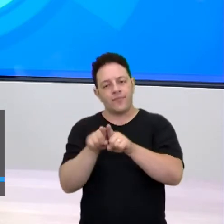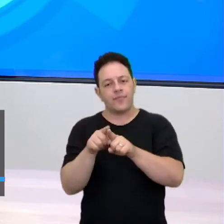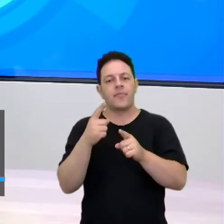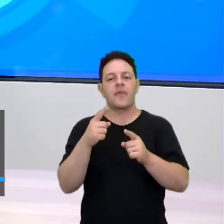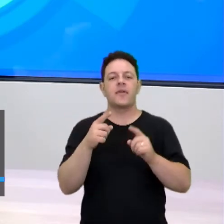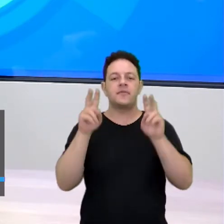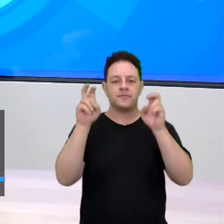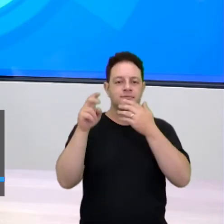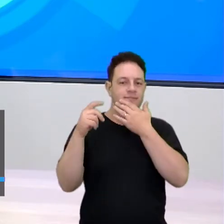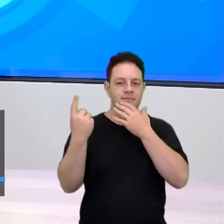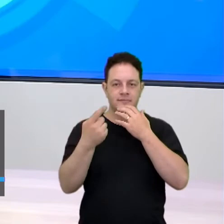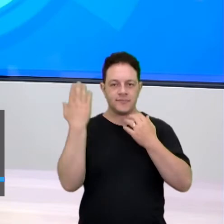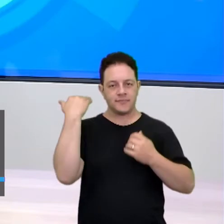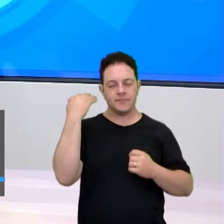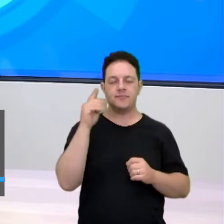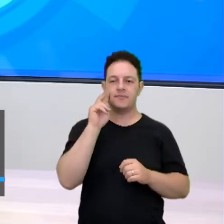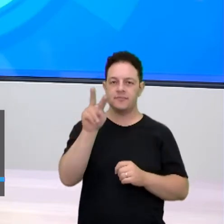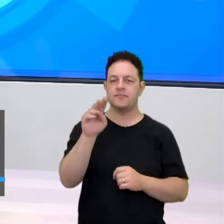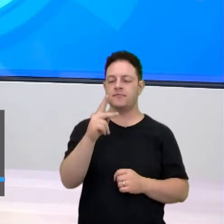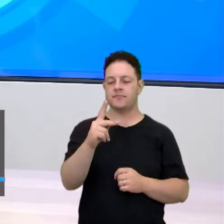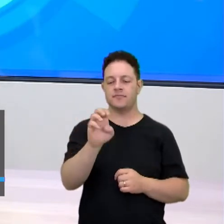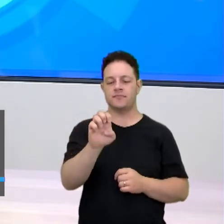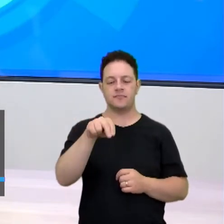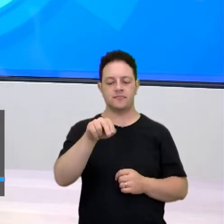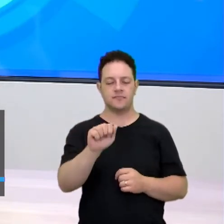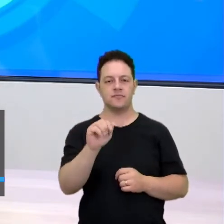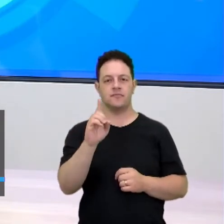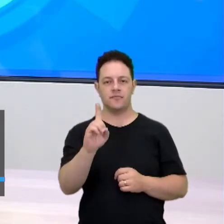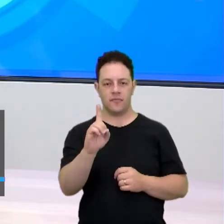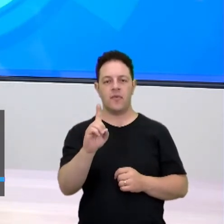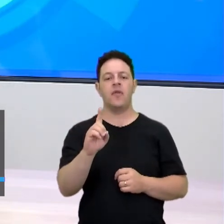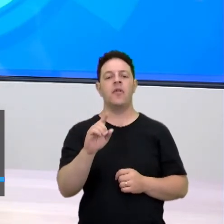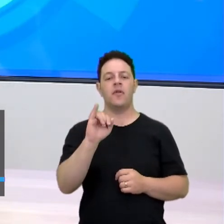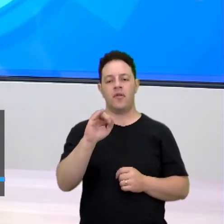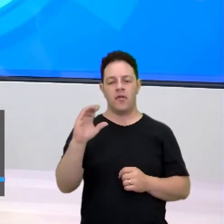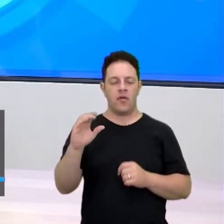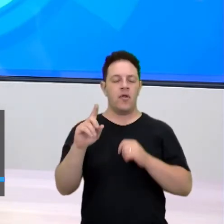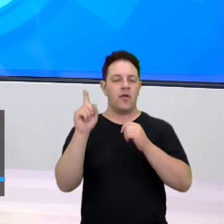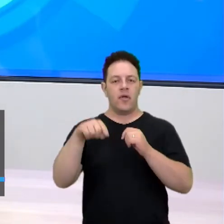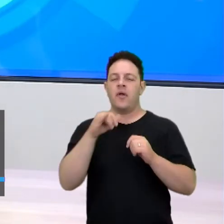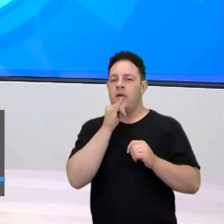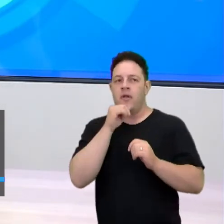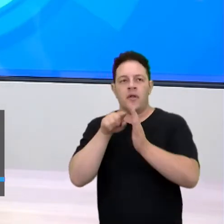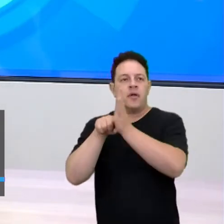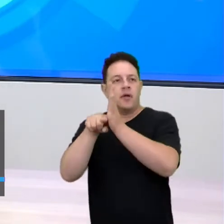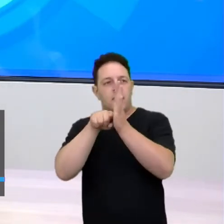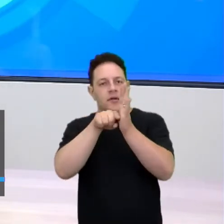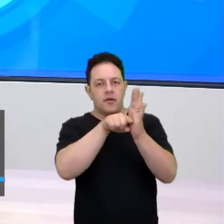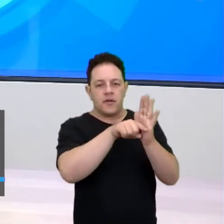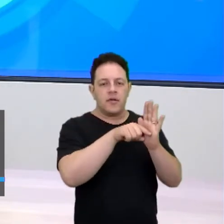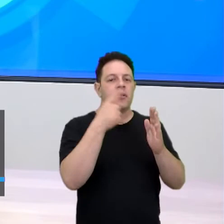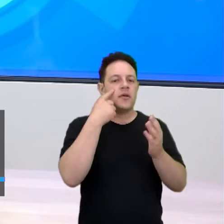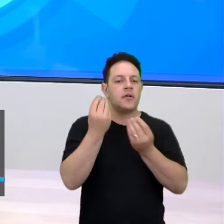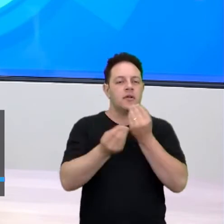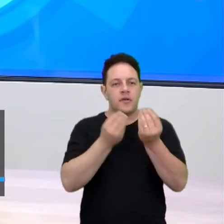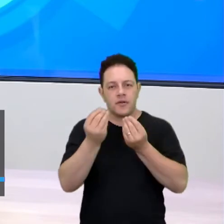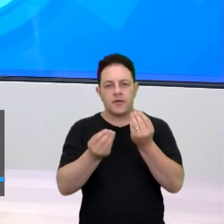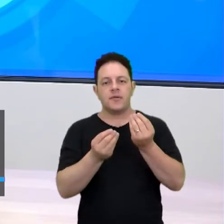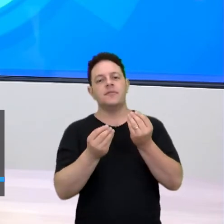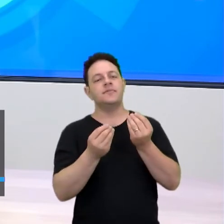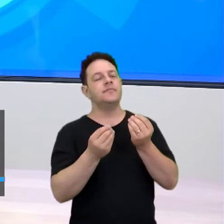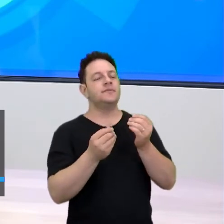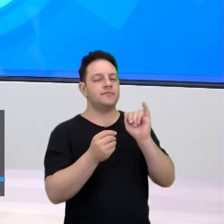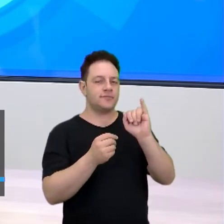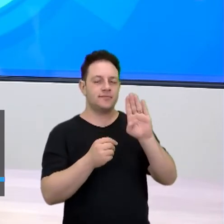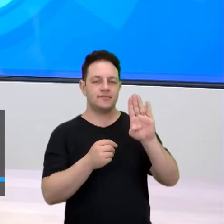PNAD, né, a gente já viu o PNAD, né, o PNAD-C, né, que é aquelas pesquisas lá domiciliares contínuas, né, que o